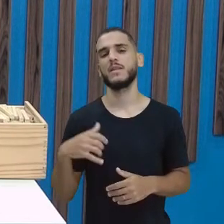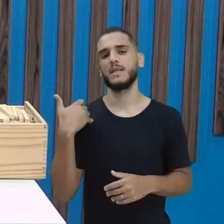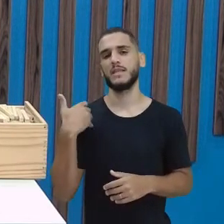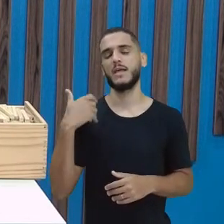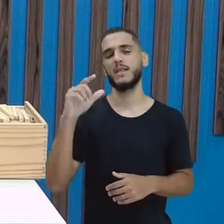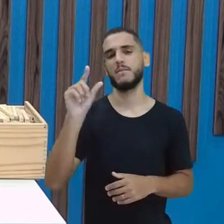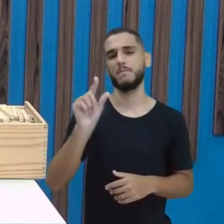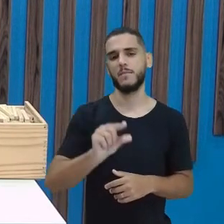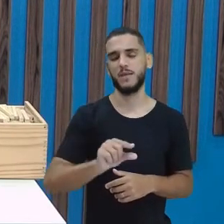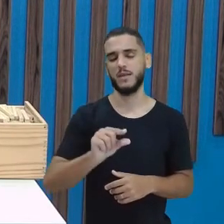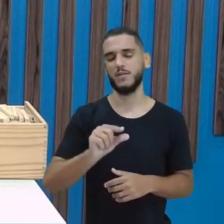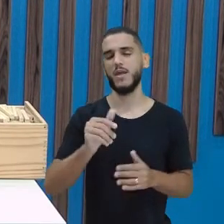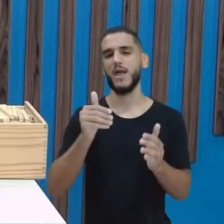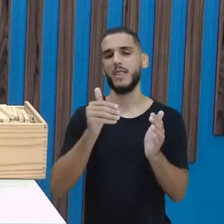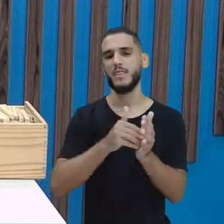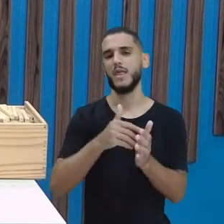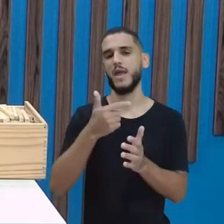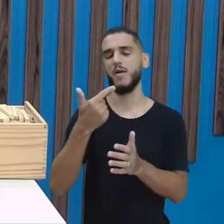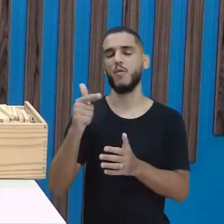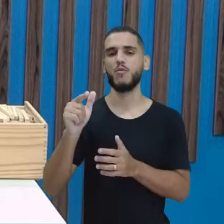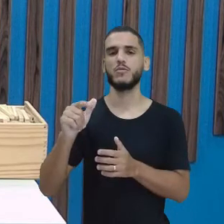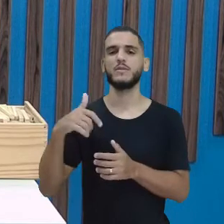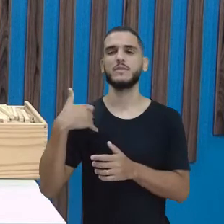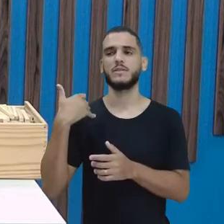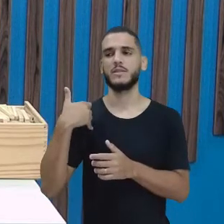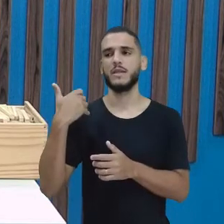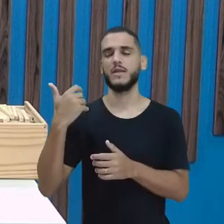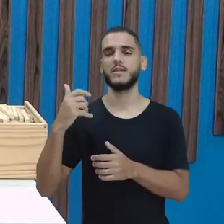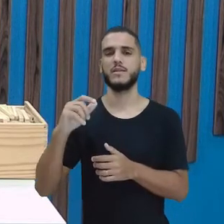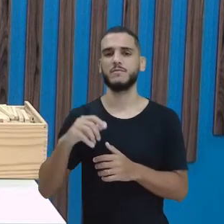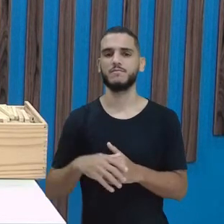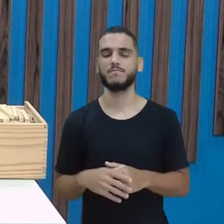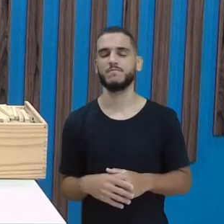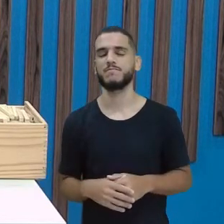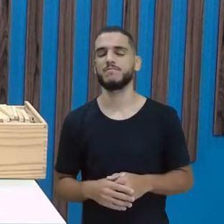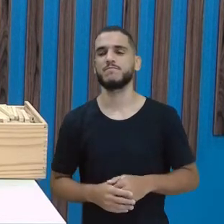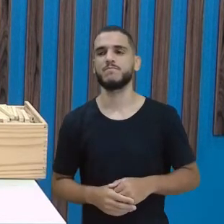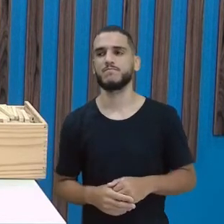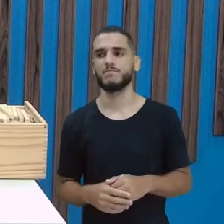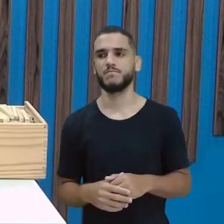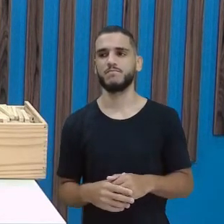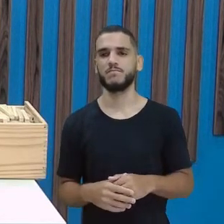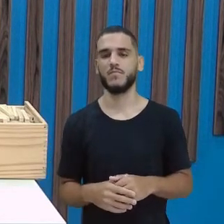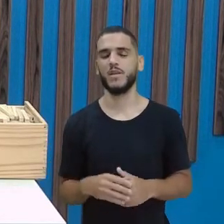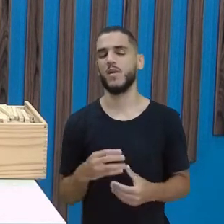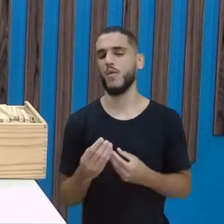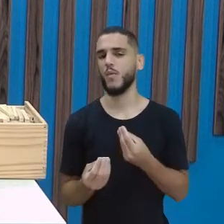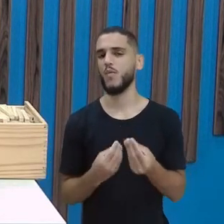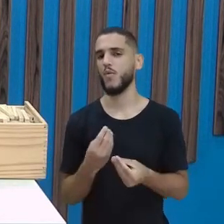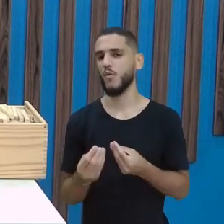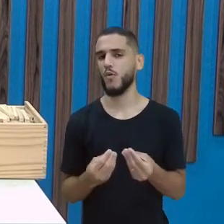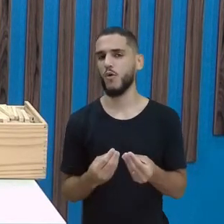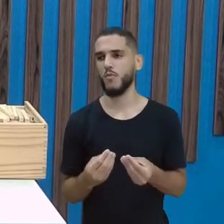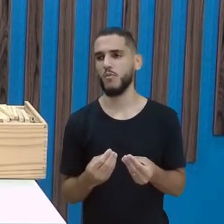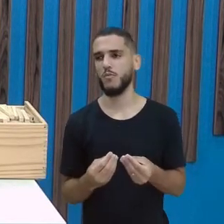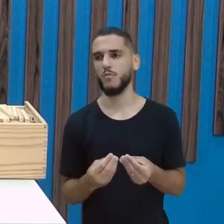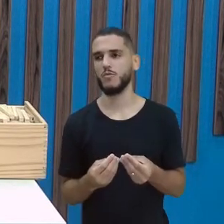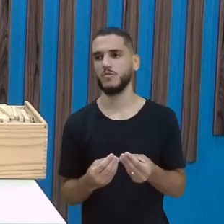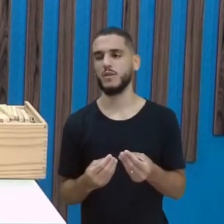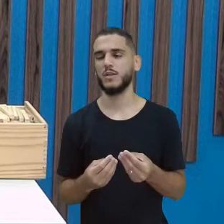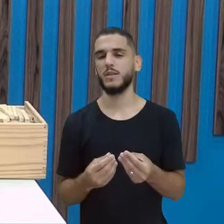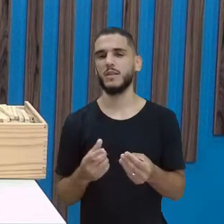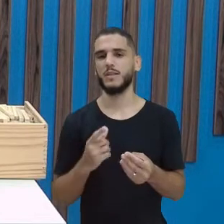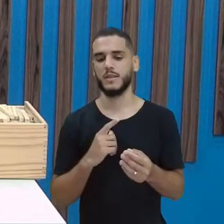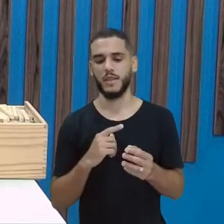idade até a idade do mais velho. Eu já dei a dica aí, hein? Agora, como vai ficar no meio,